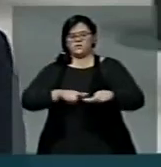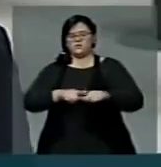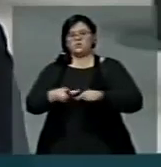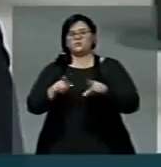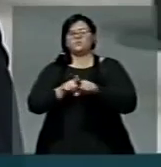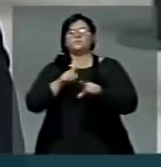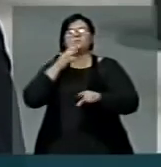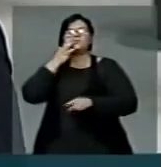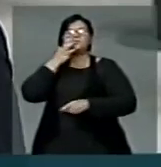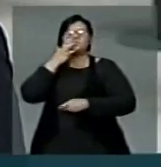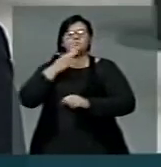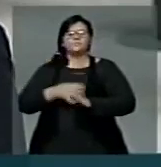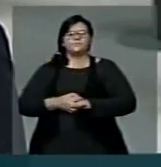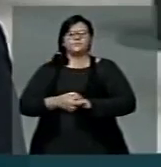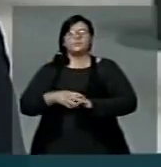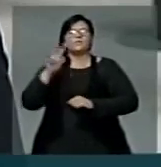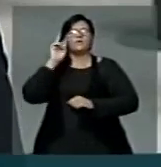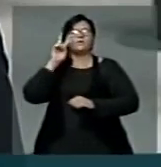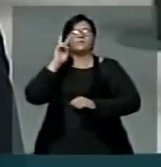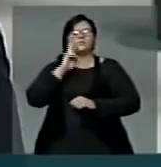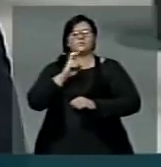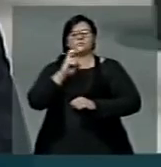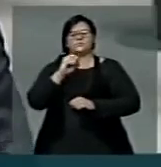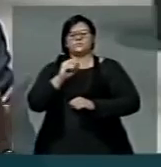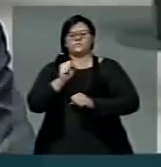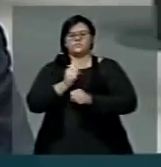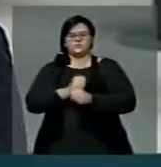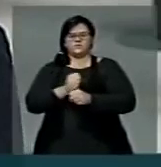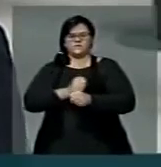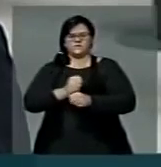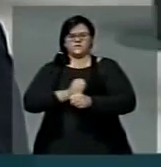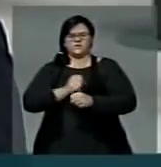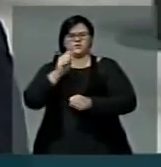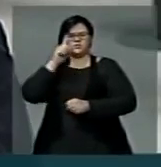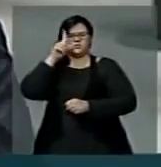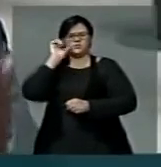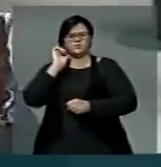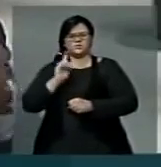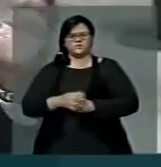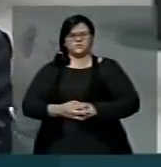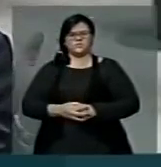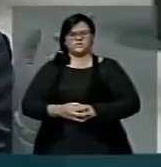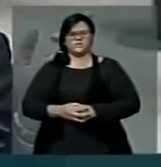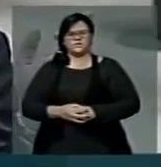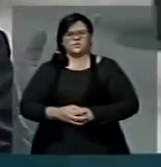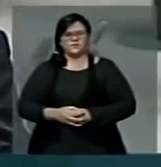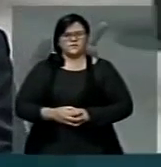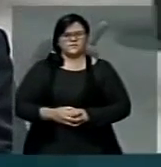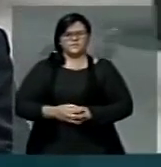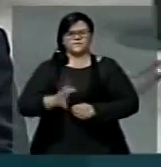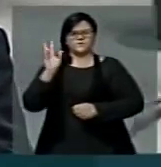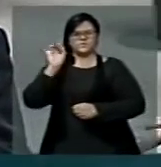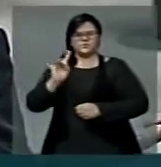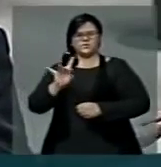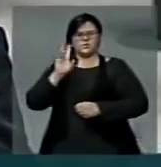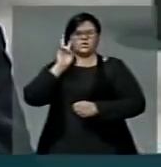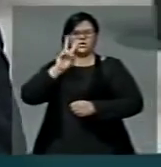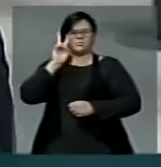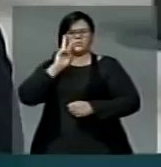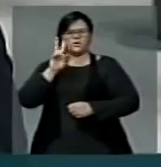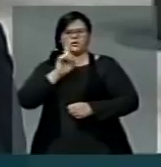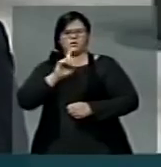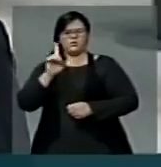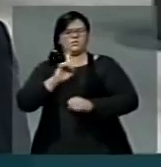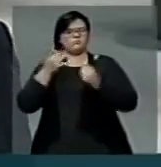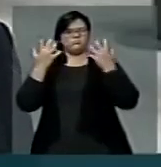também lembrar os 50 anos ontem, lembrados, não comemorados, que nos comemoram a tragédia